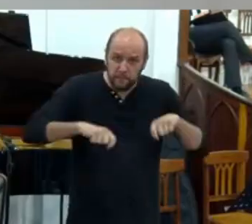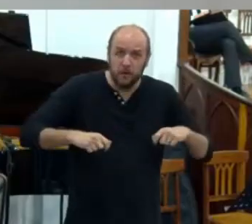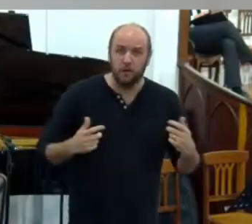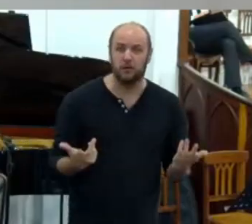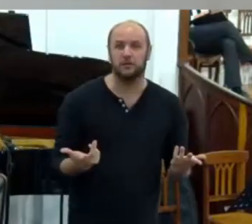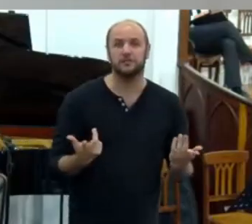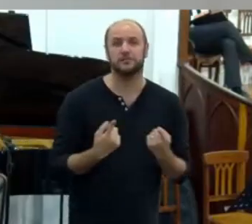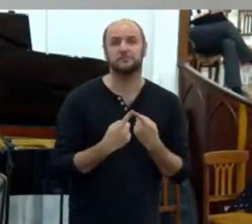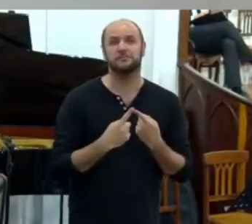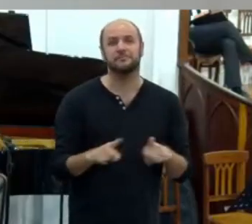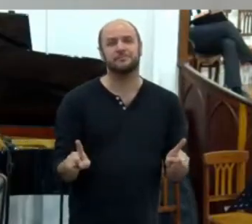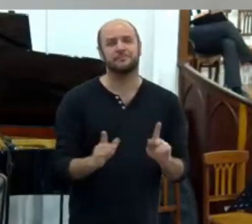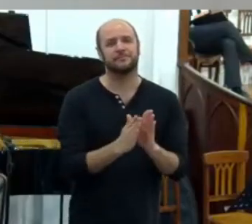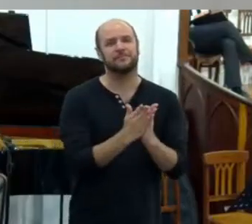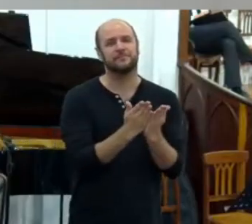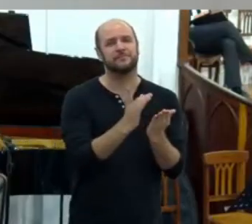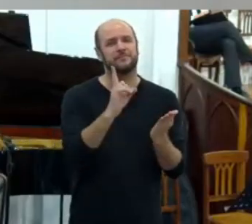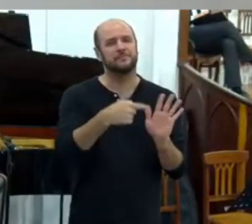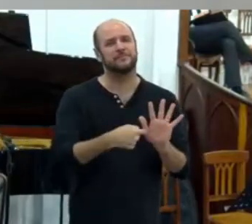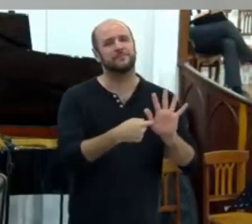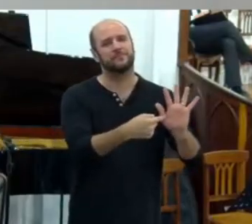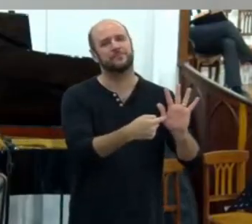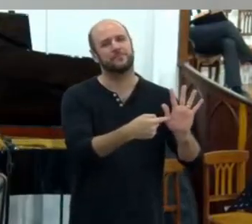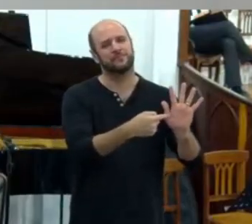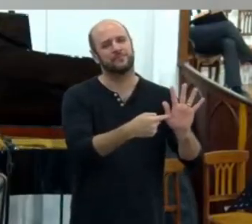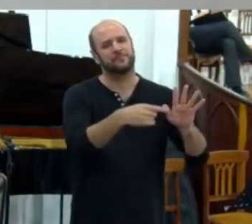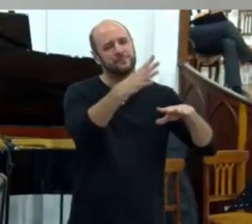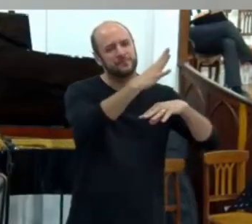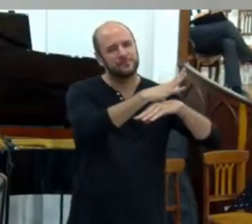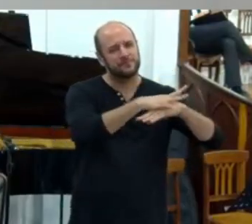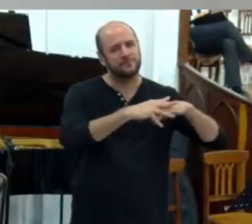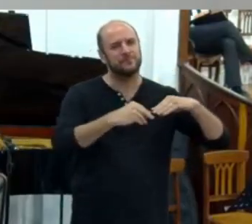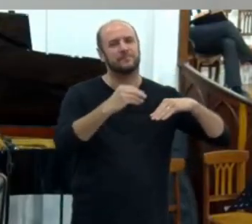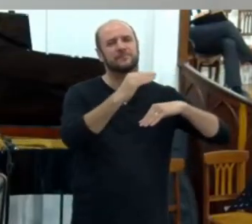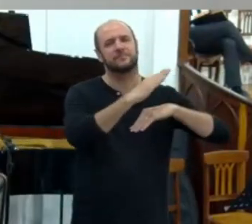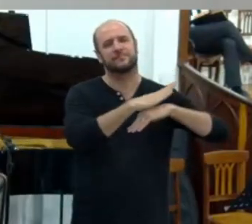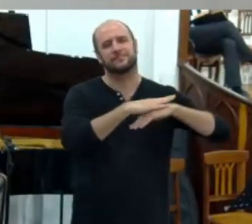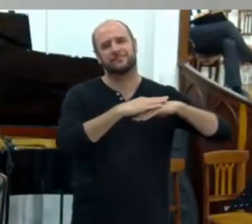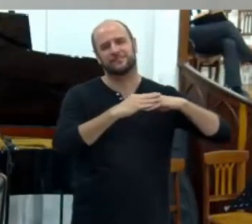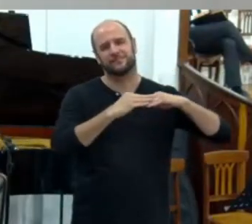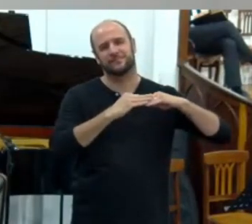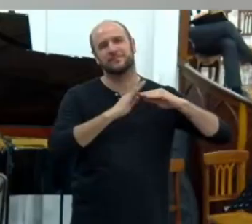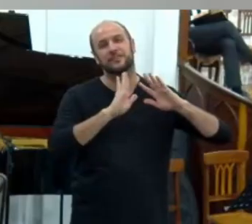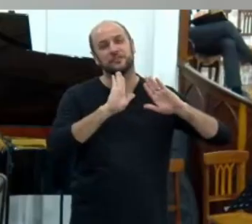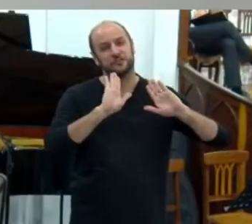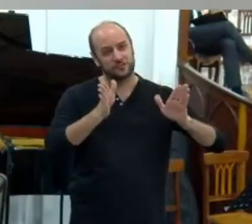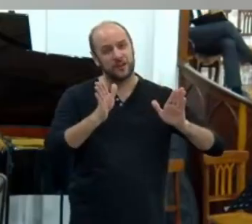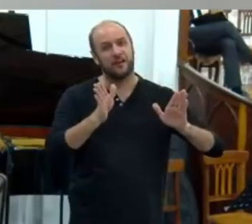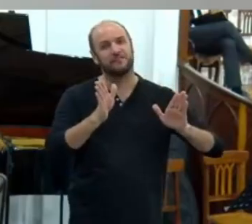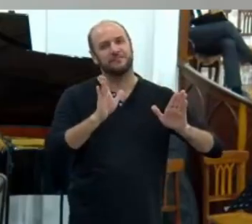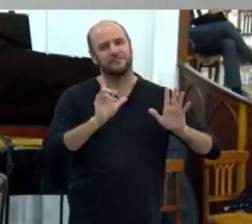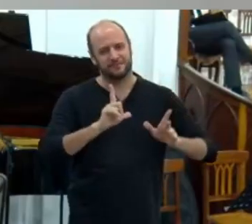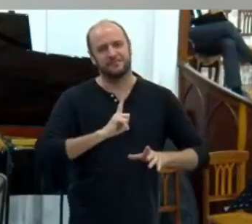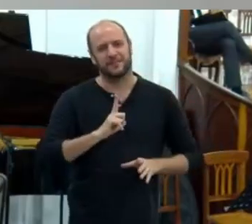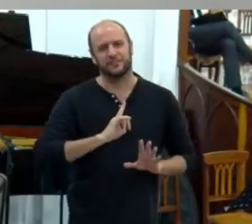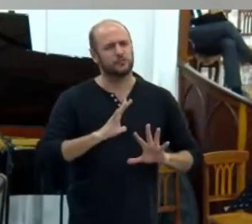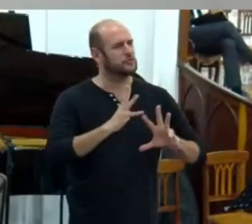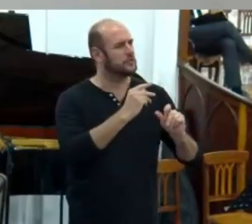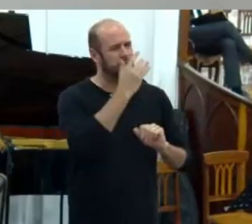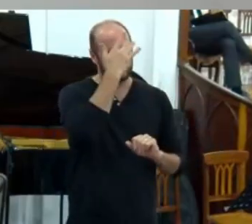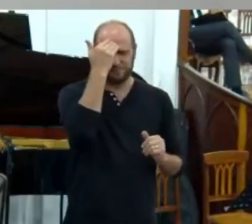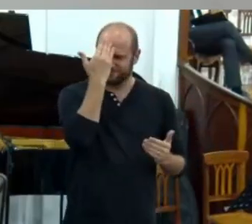texto nos traz um consolo. Está reservado a todos aqueles que creram